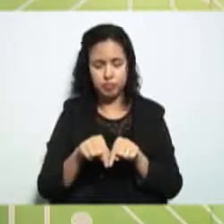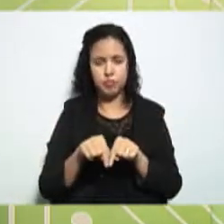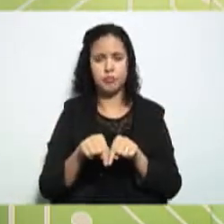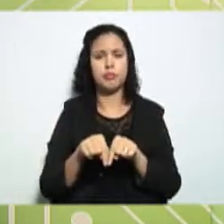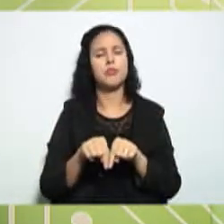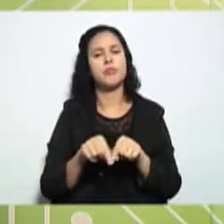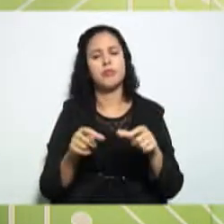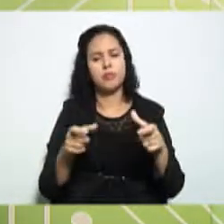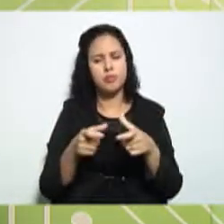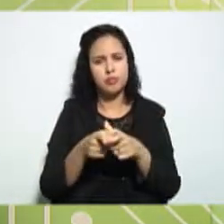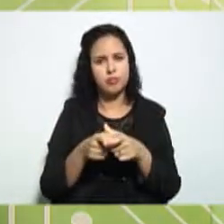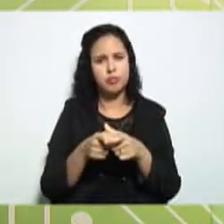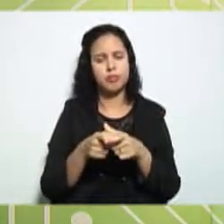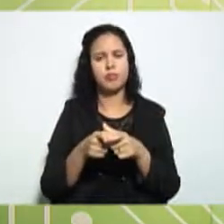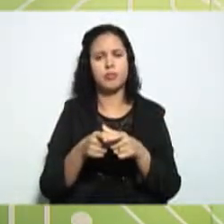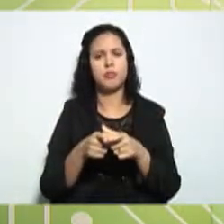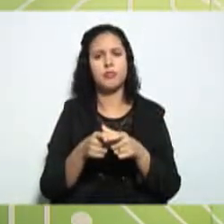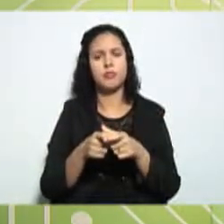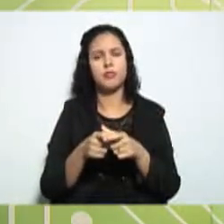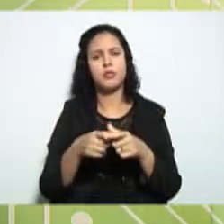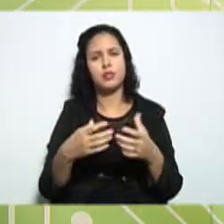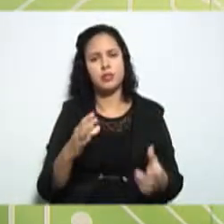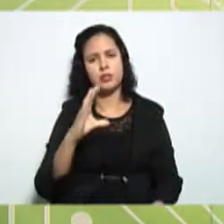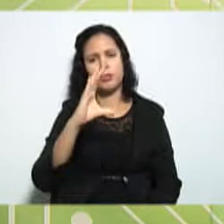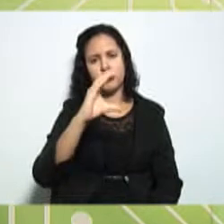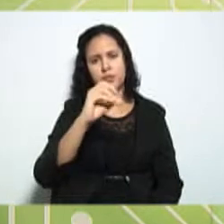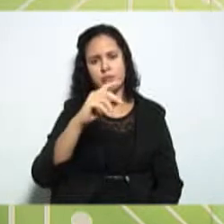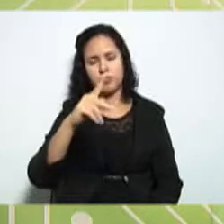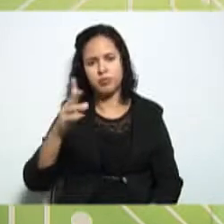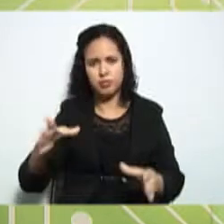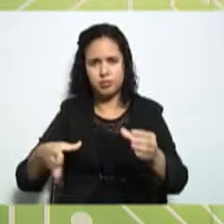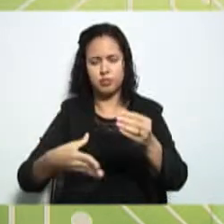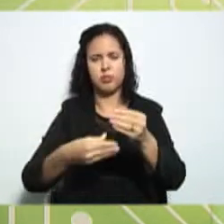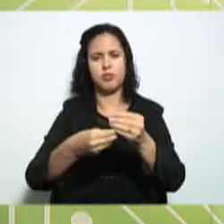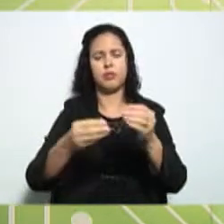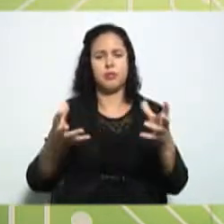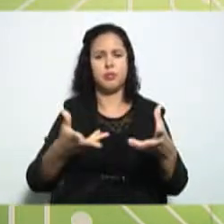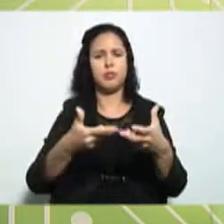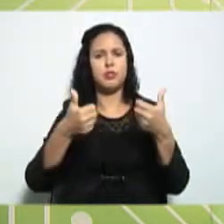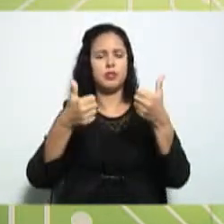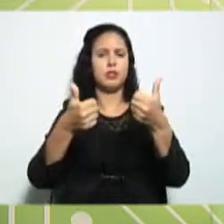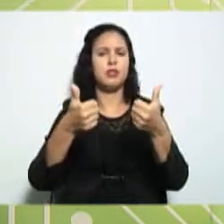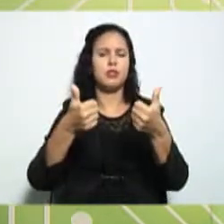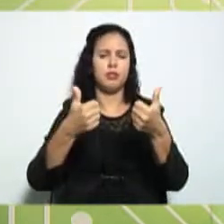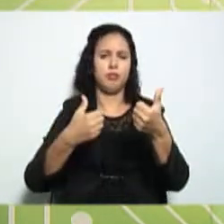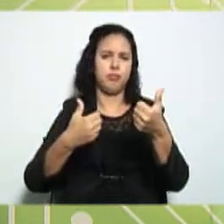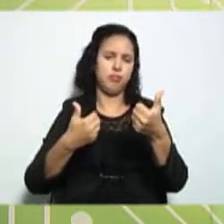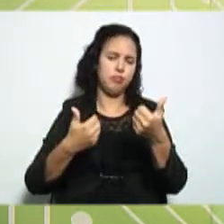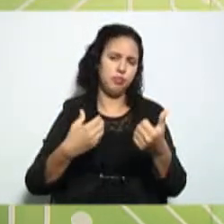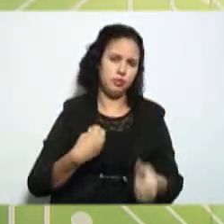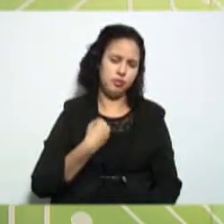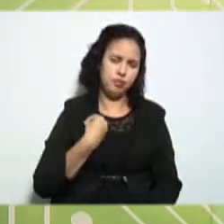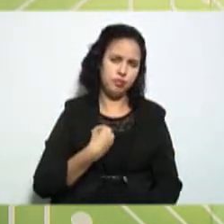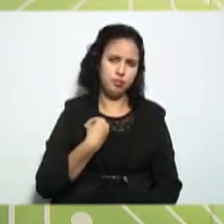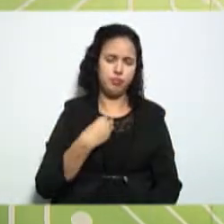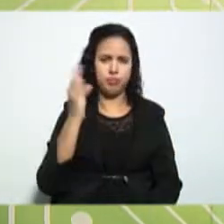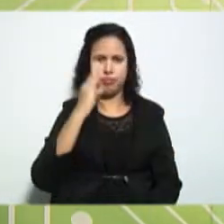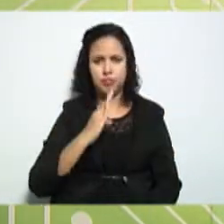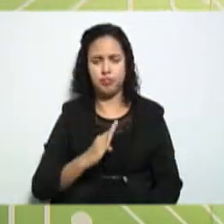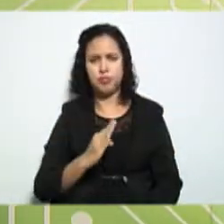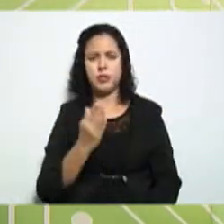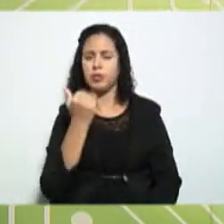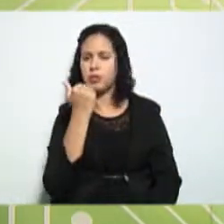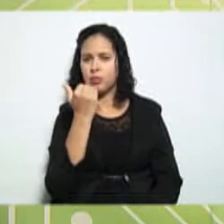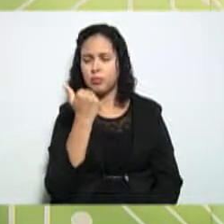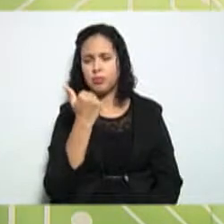uma estrutura que o cooperativismo tem a agregar. Isso tende a melhorar muito a qualidade de vida do brasileiro, que pode comer mais alimentos de